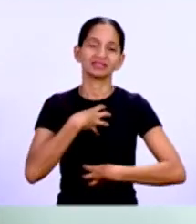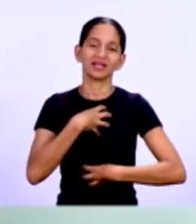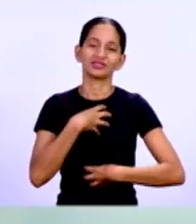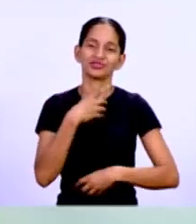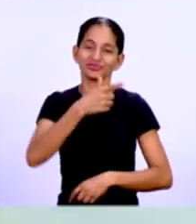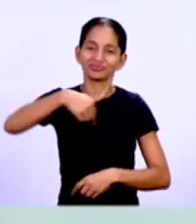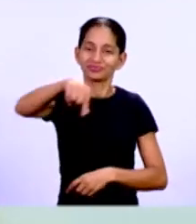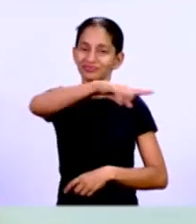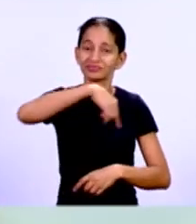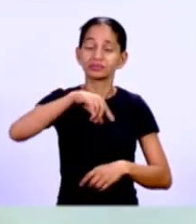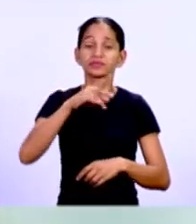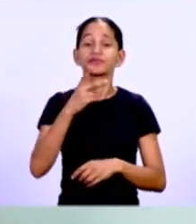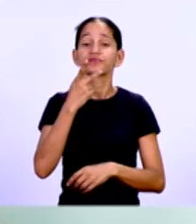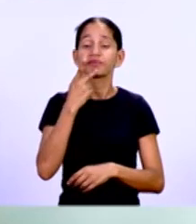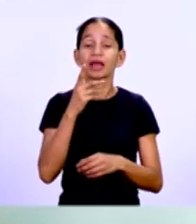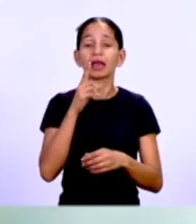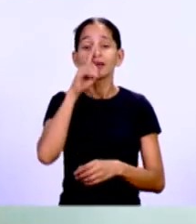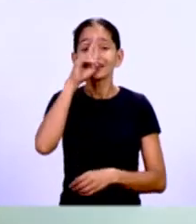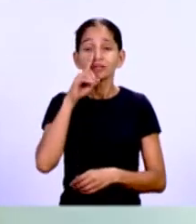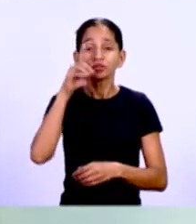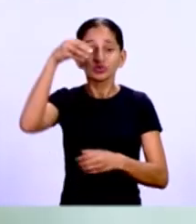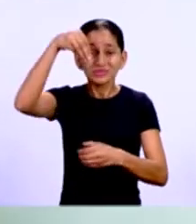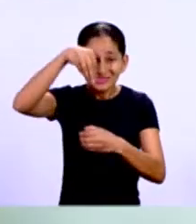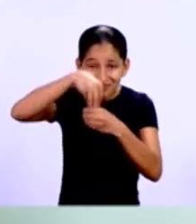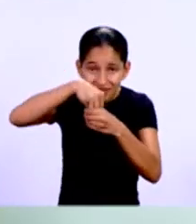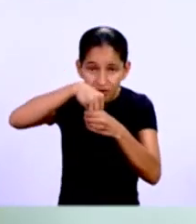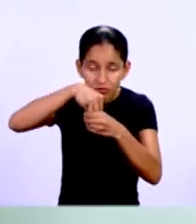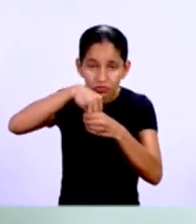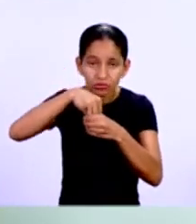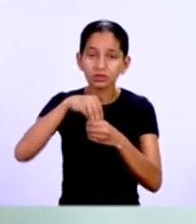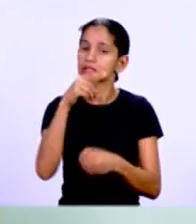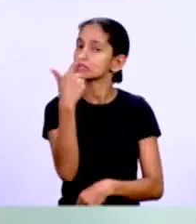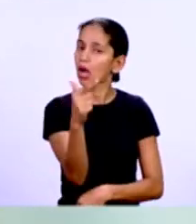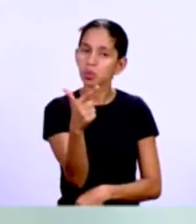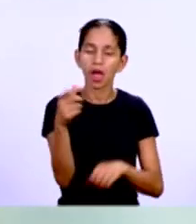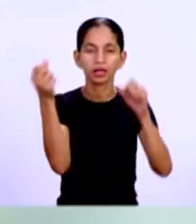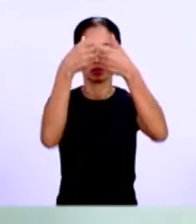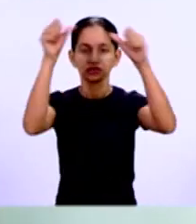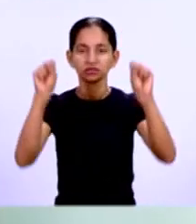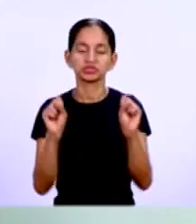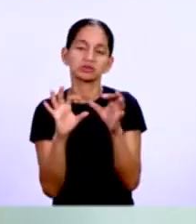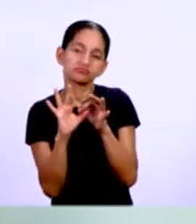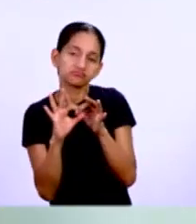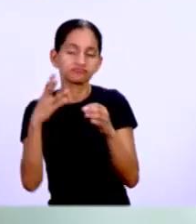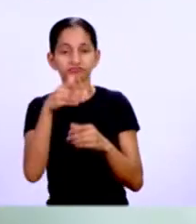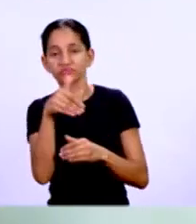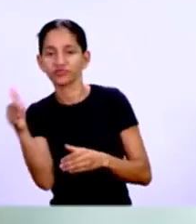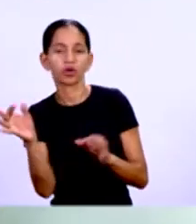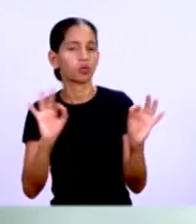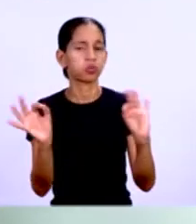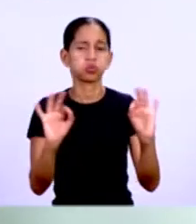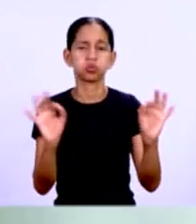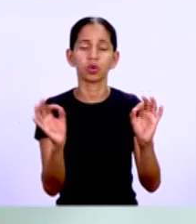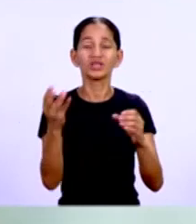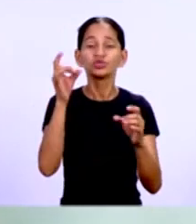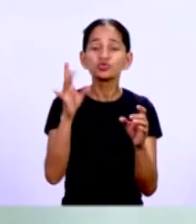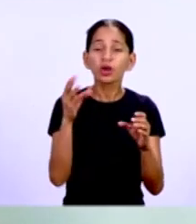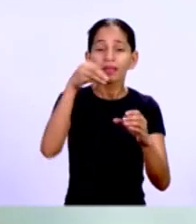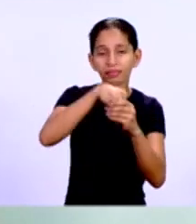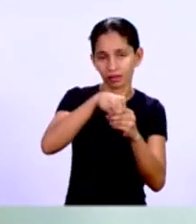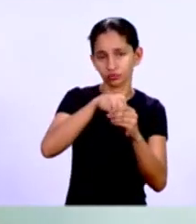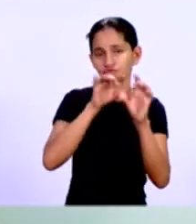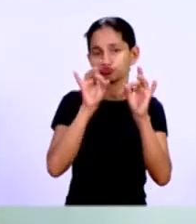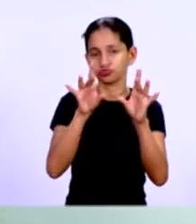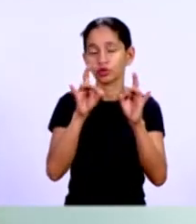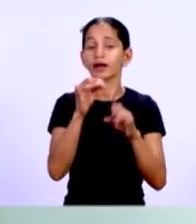externo. A gente chama risco interno aquele que é não sistemático, ele depende das decisões do gestor da empresa. Por exemplo,